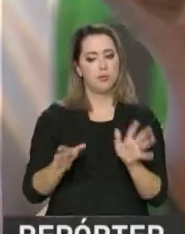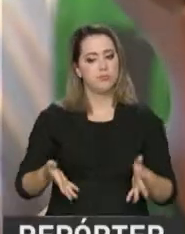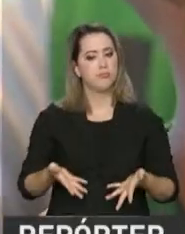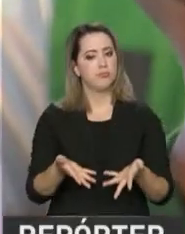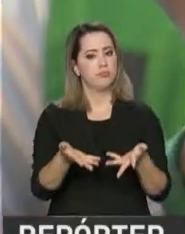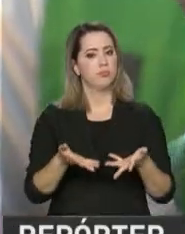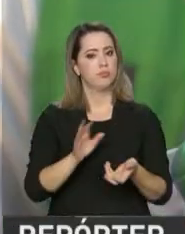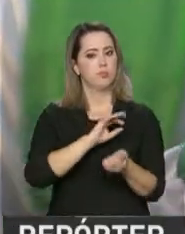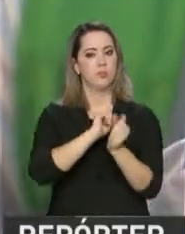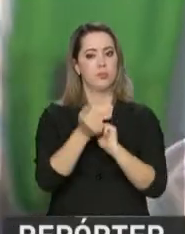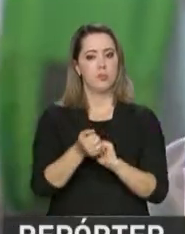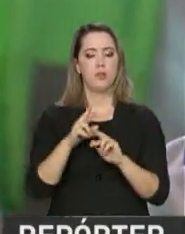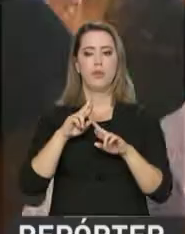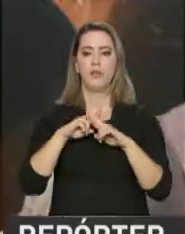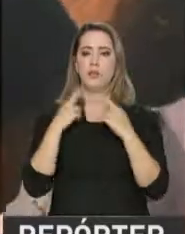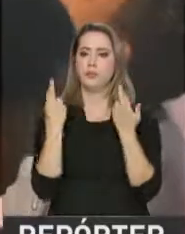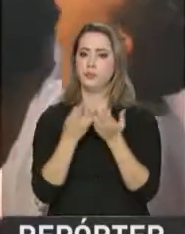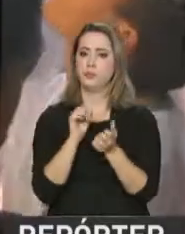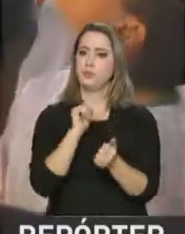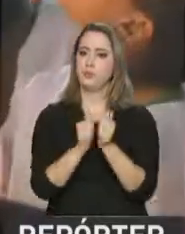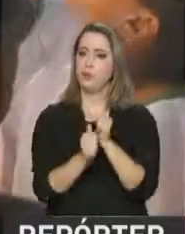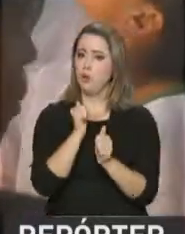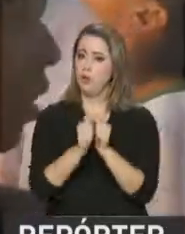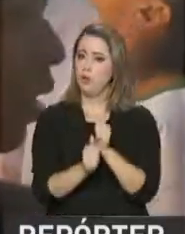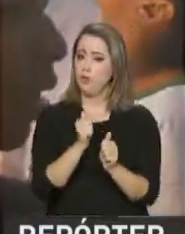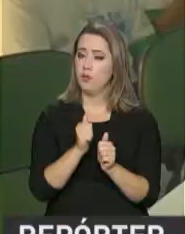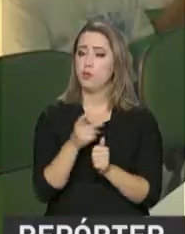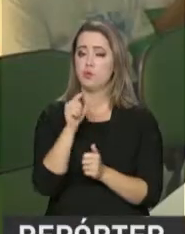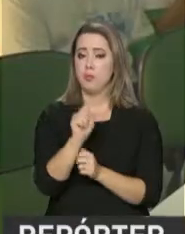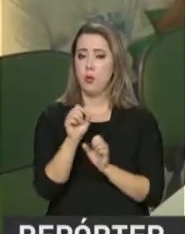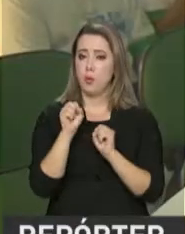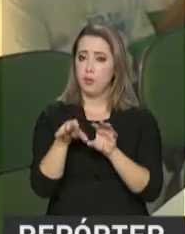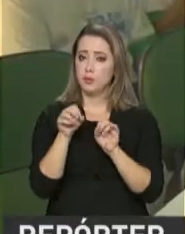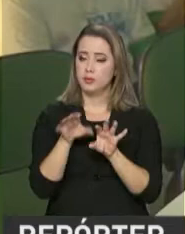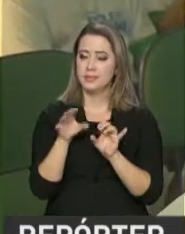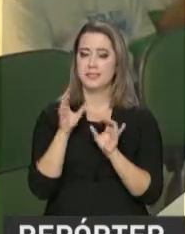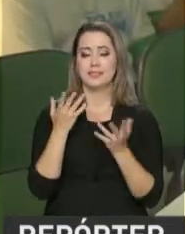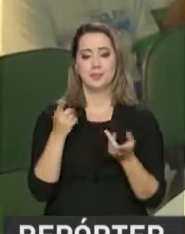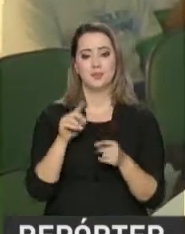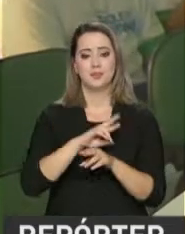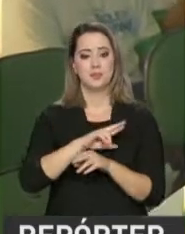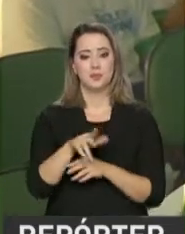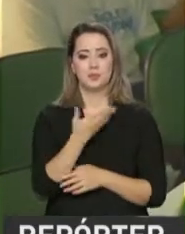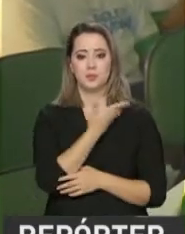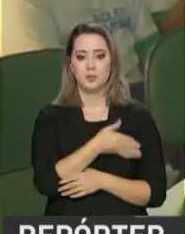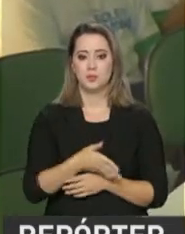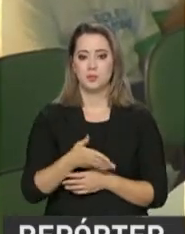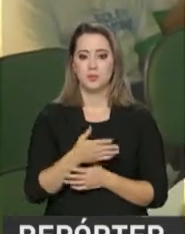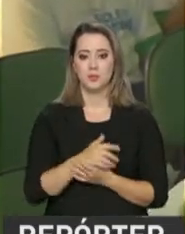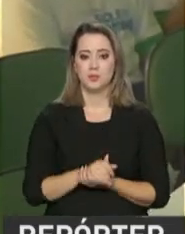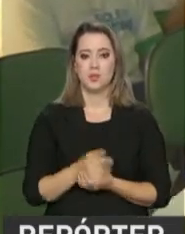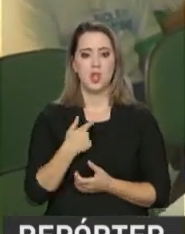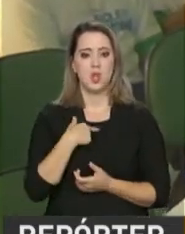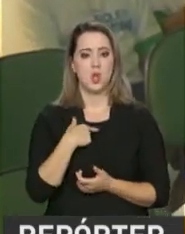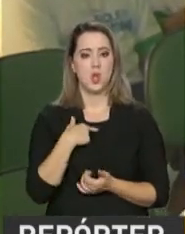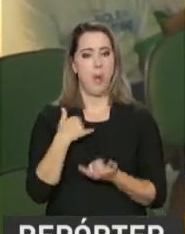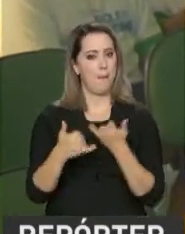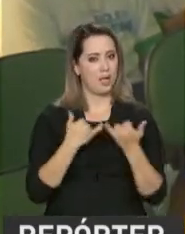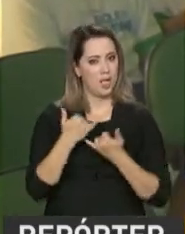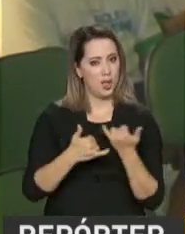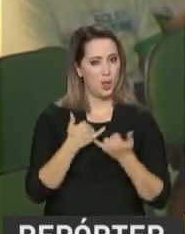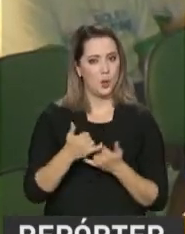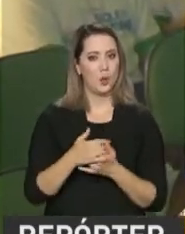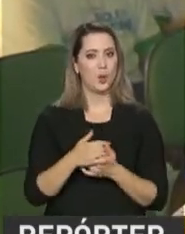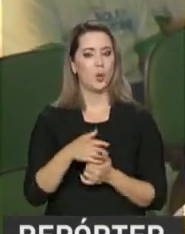reúne futebol, educação e muita diversão. Tauan que o diga. Jogo, brinco, sorrio,